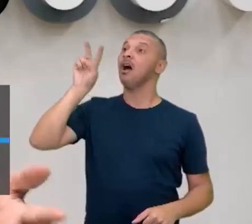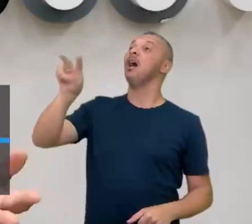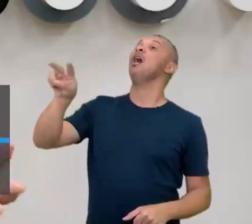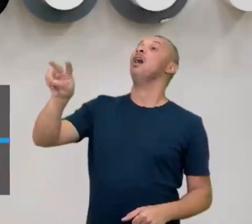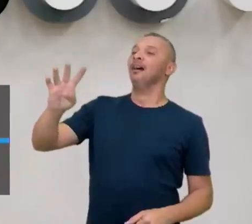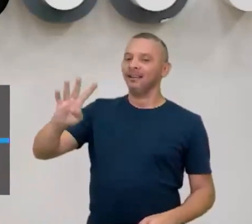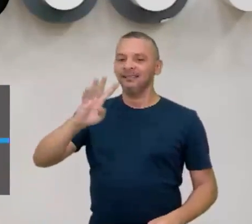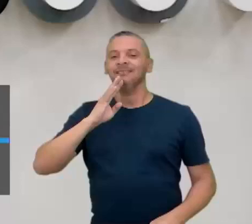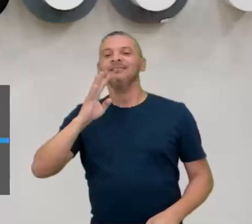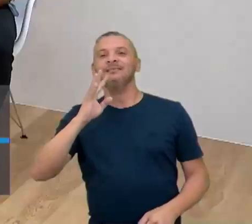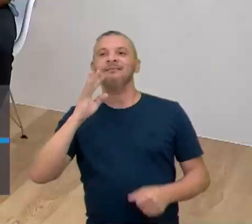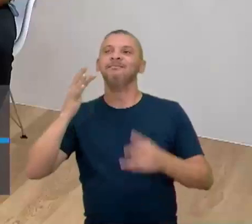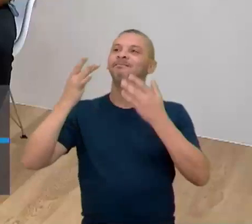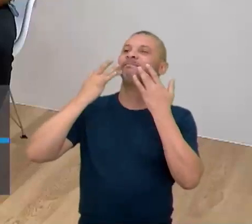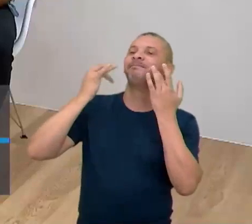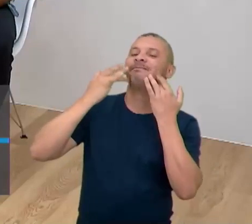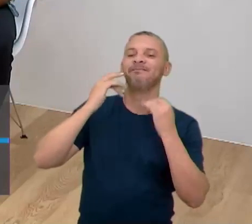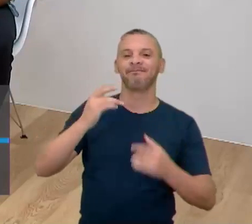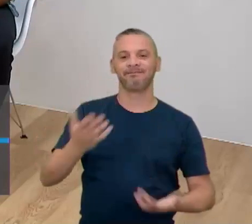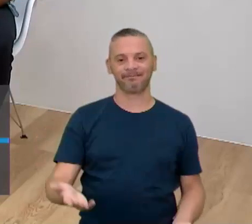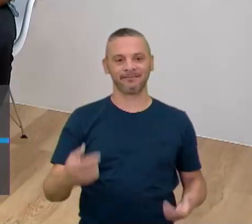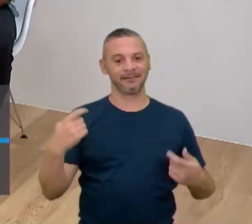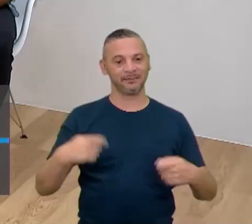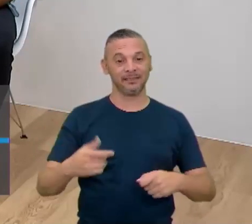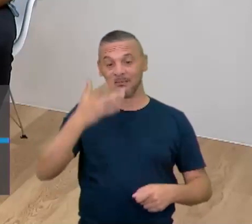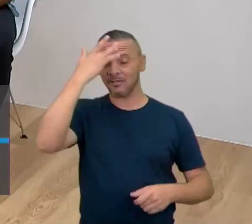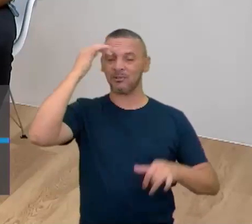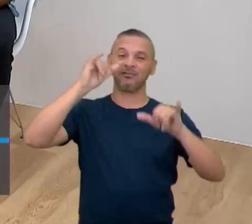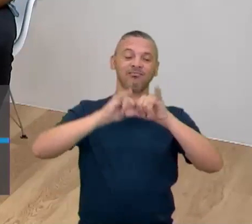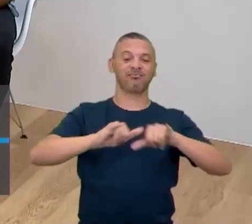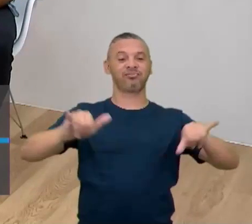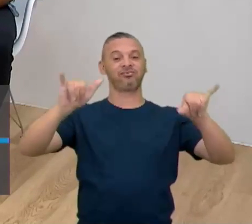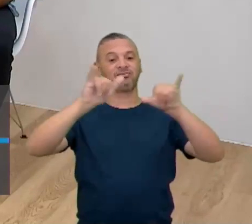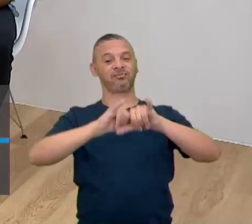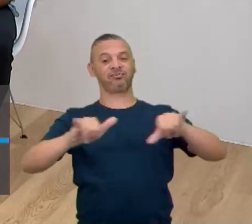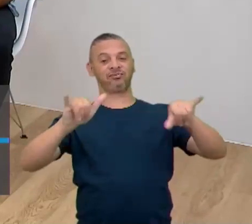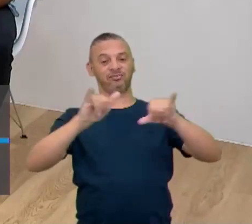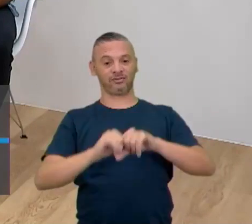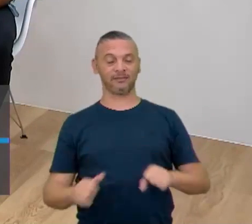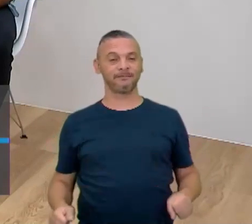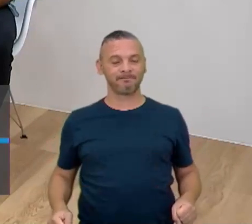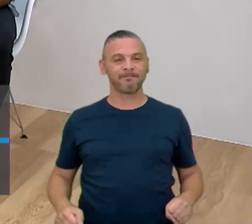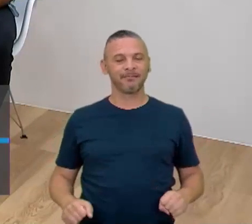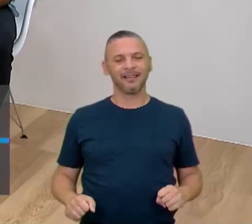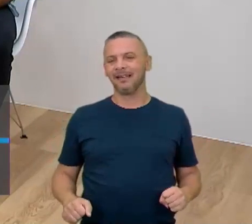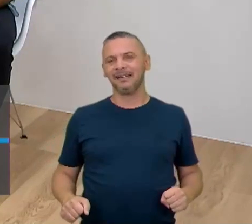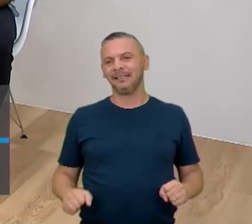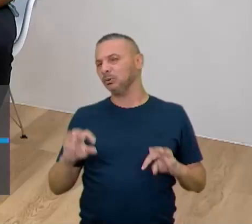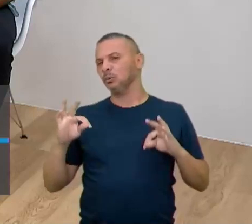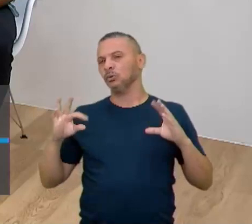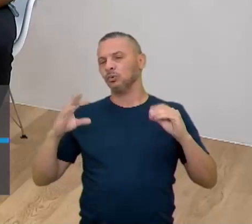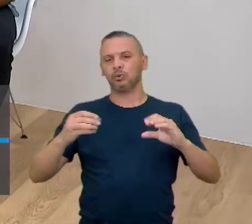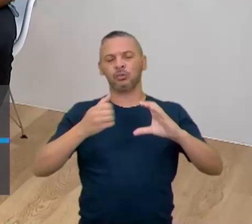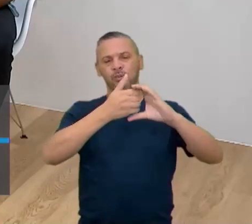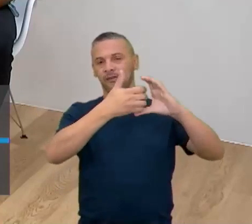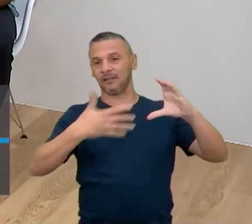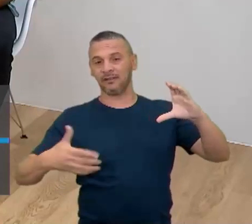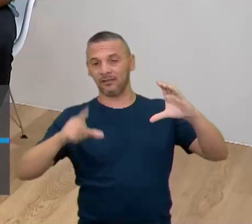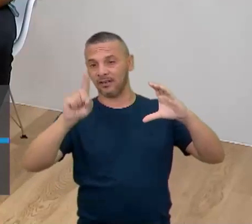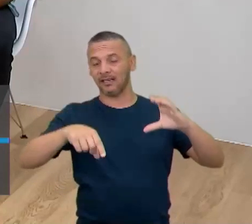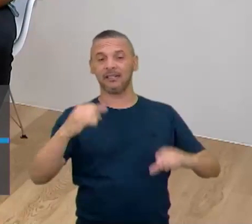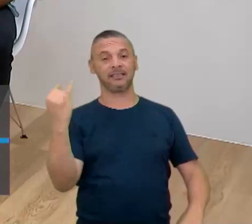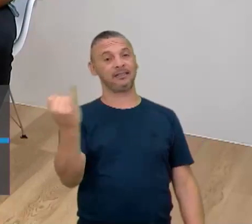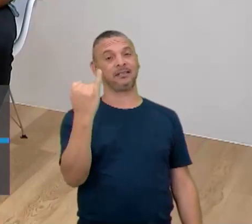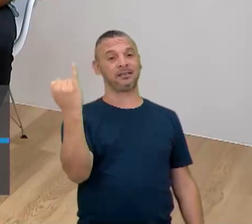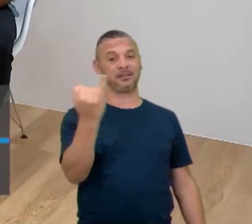a peça está acontecendo. Alguém tem que divulgar e fazer toda essa campanha. Então, assim, todos os elementos, né, são importantes